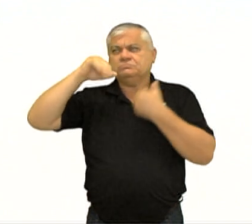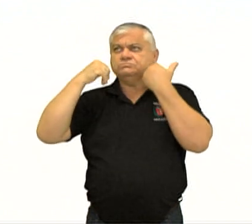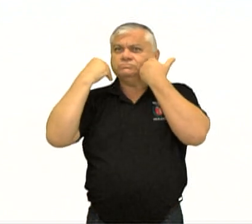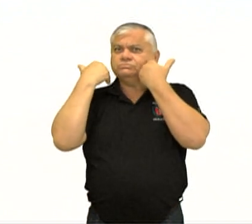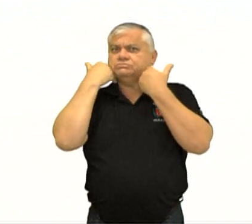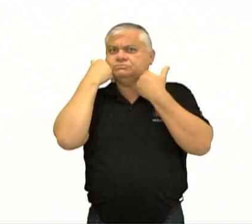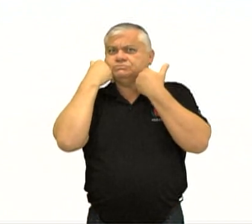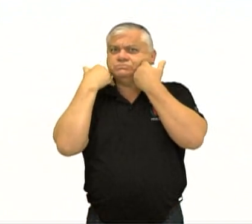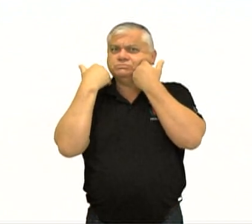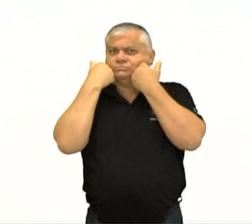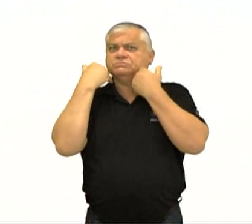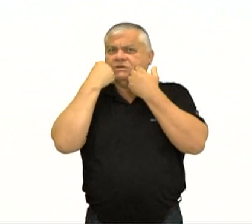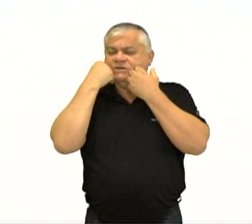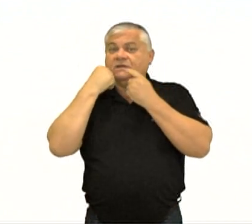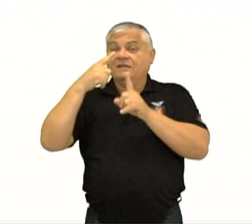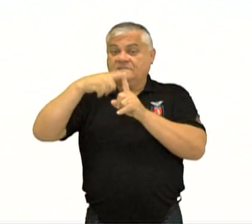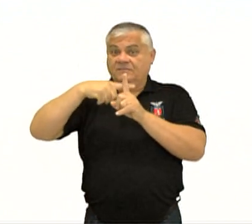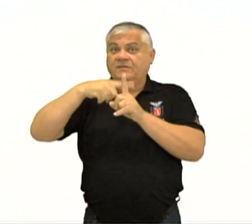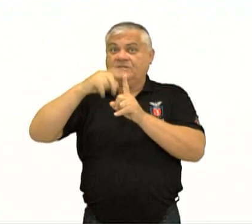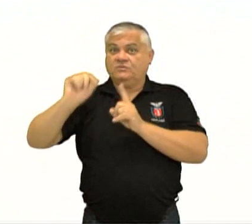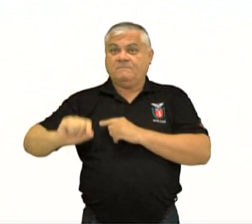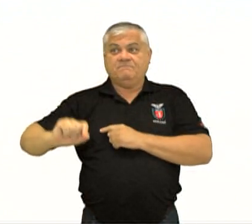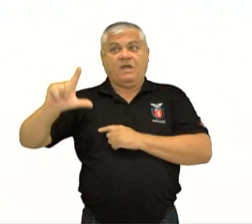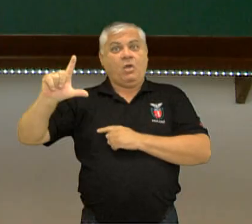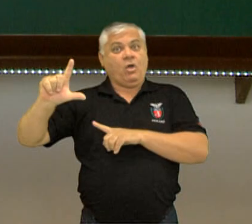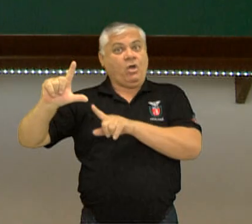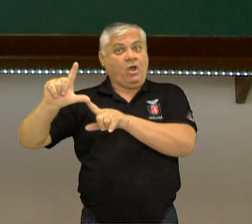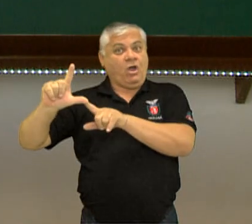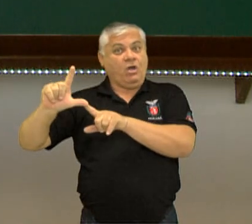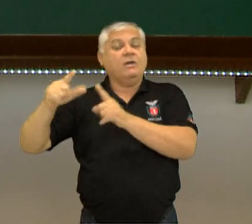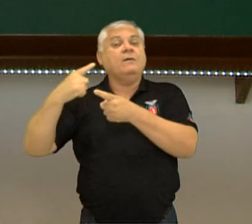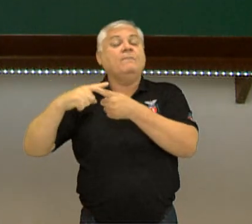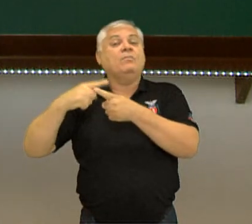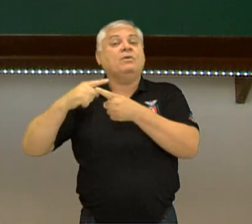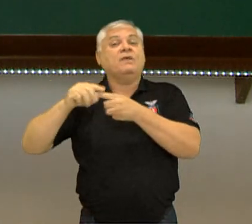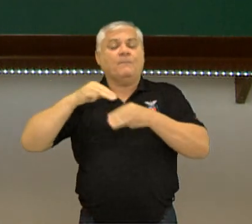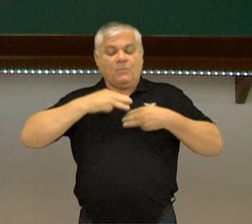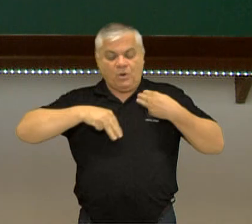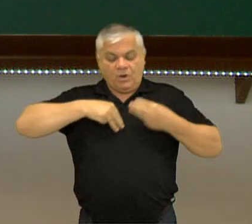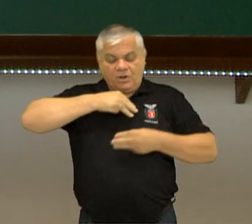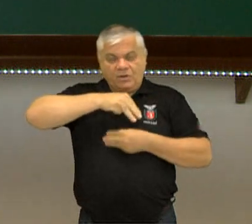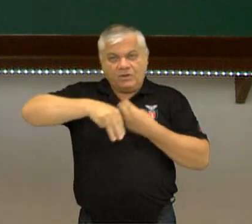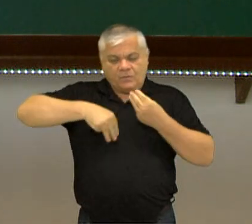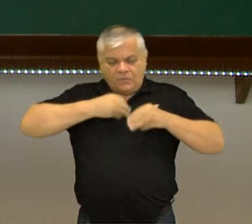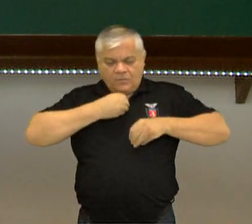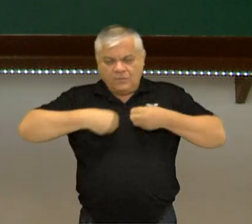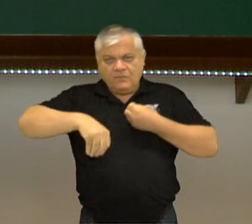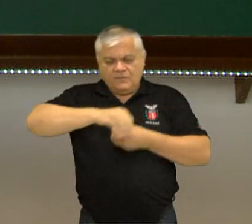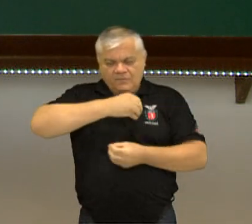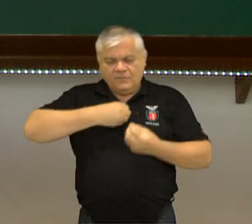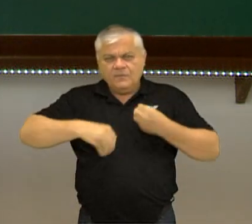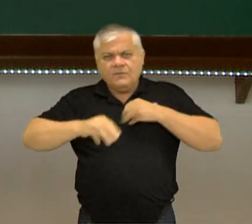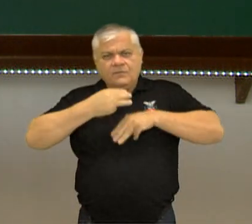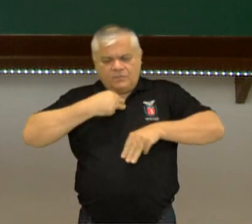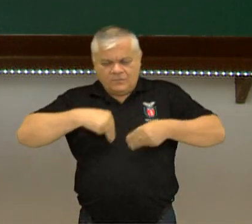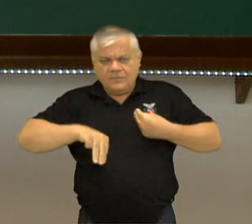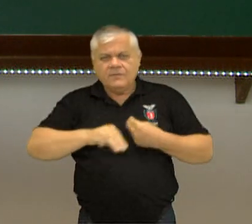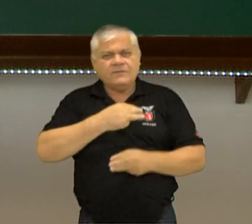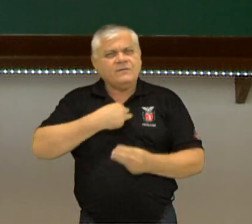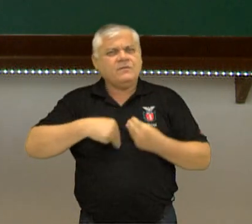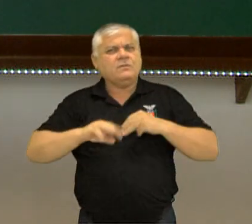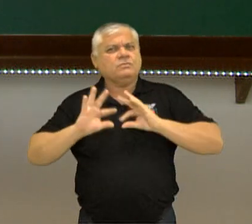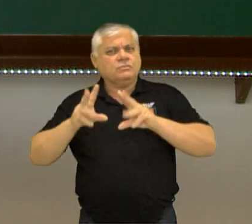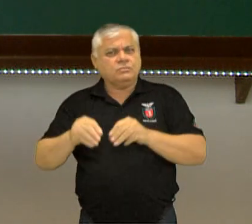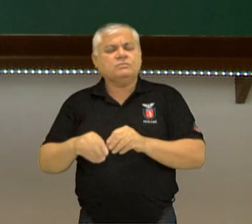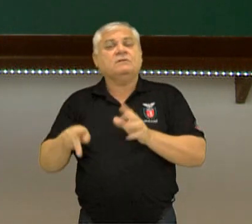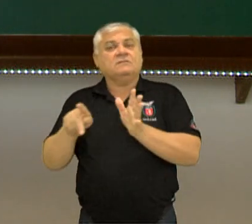com uma temperatura maior. Quer dizer que as moléculas do corpo, as moléculas que compõem o corpo dessa pessoa com